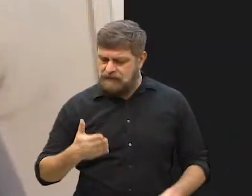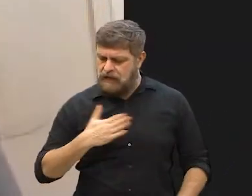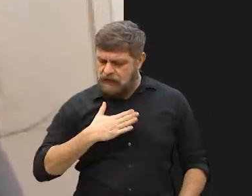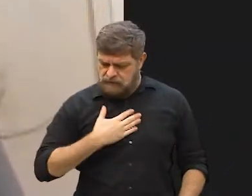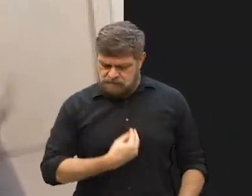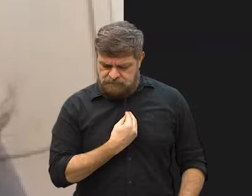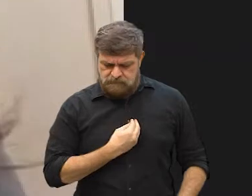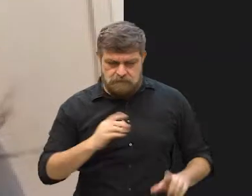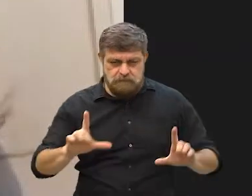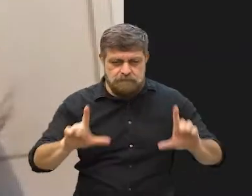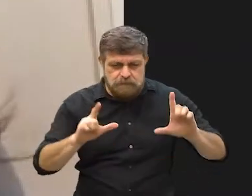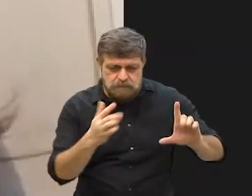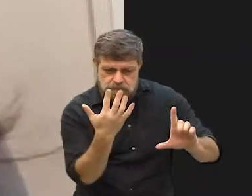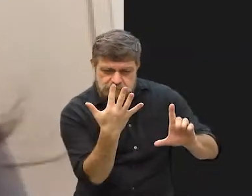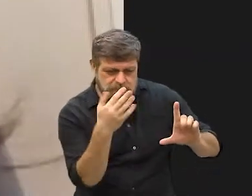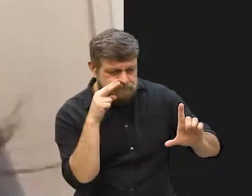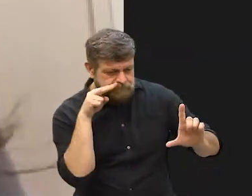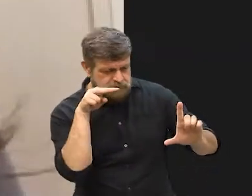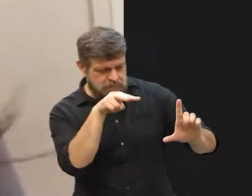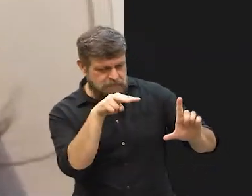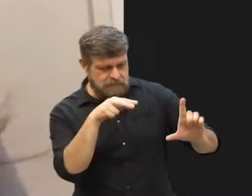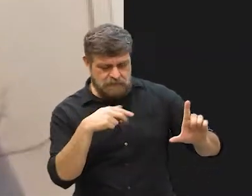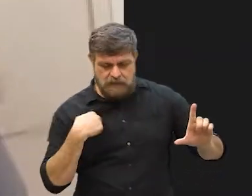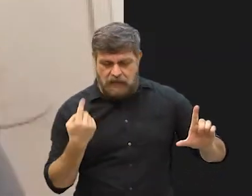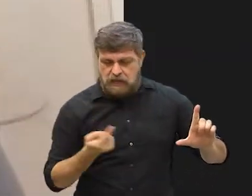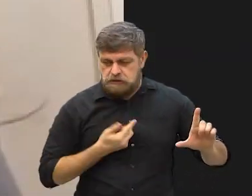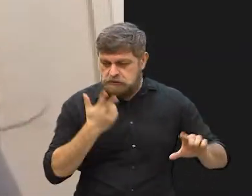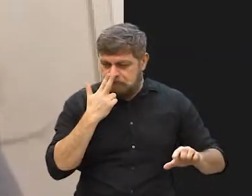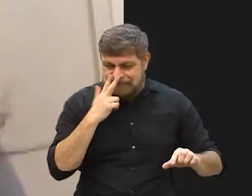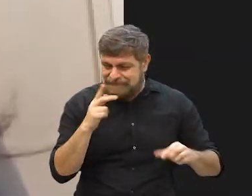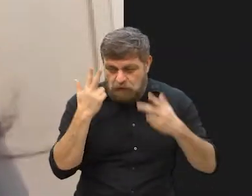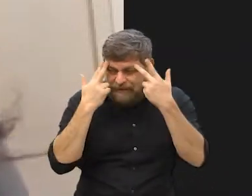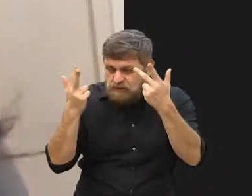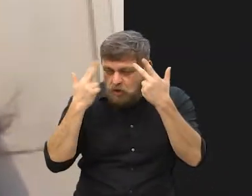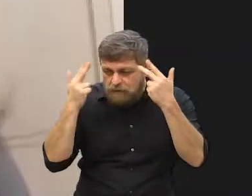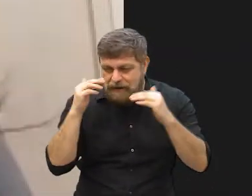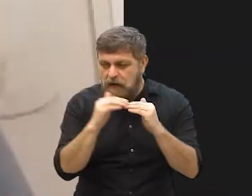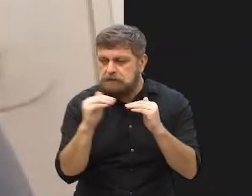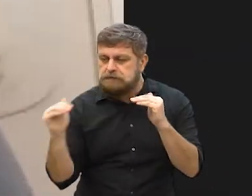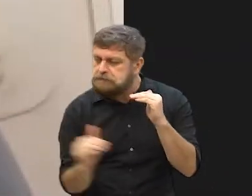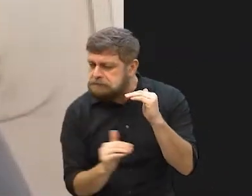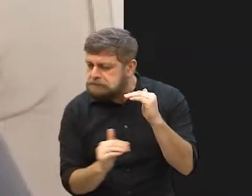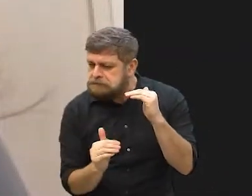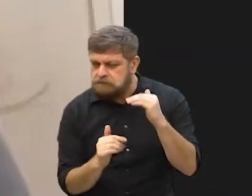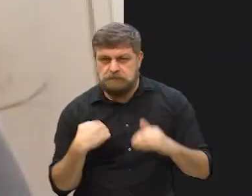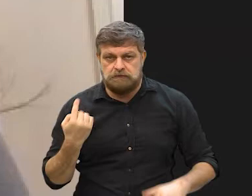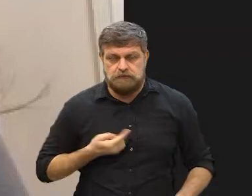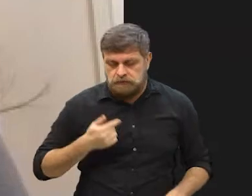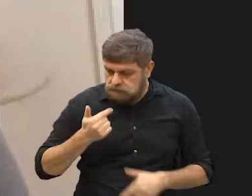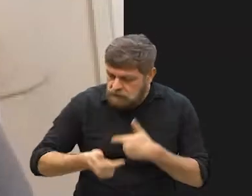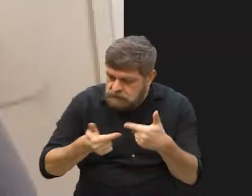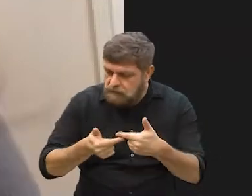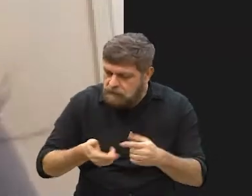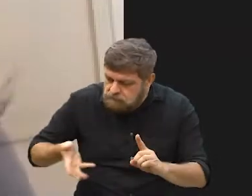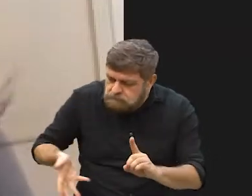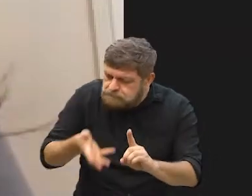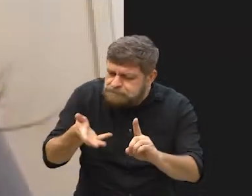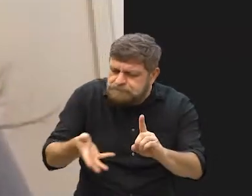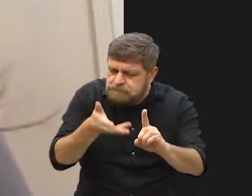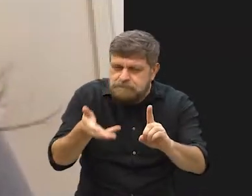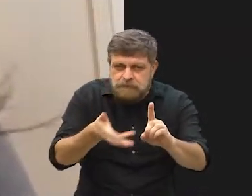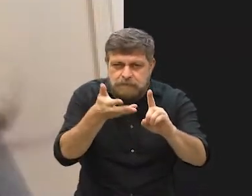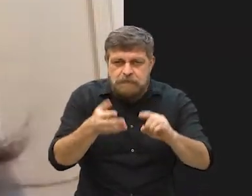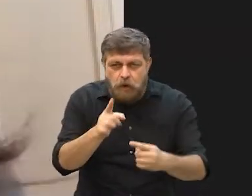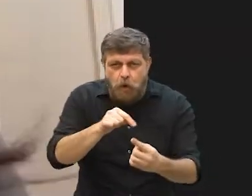a imagem não é o dito normal, né? Está fora do padrão. Então, a gente trabalha muito isso. Nosso trabalho é